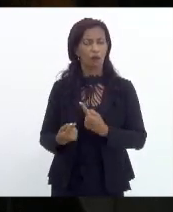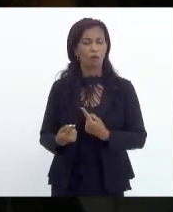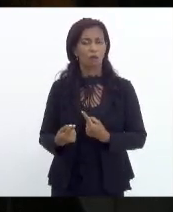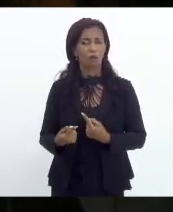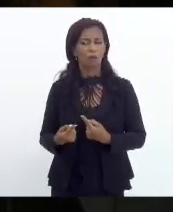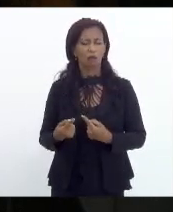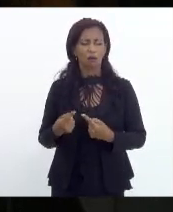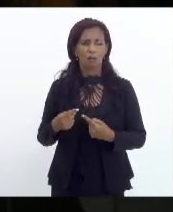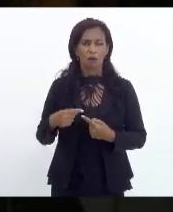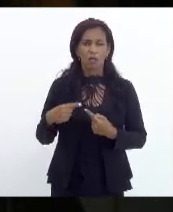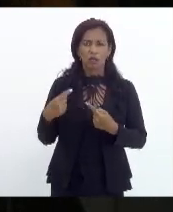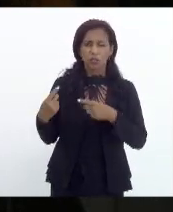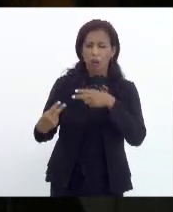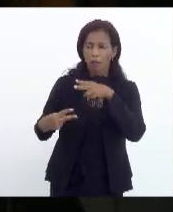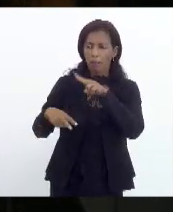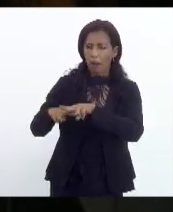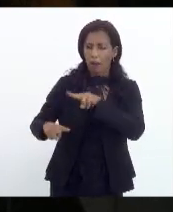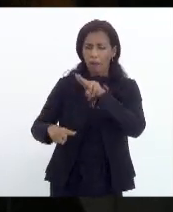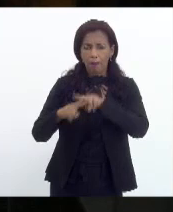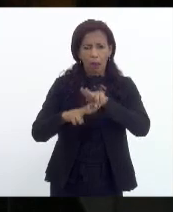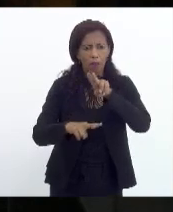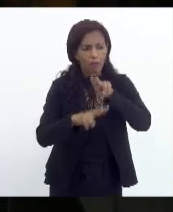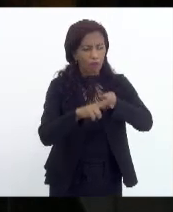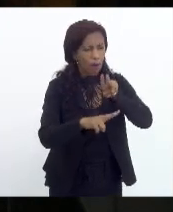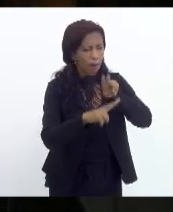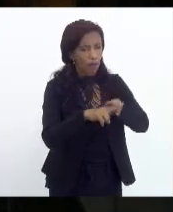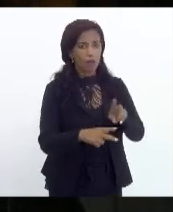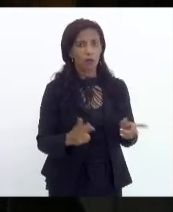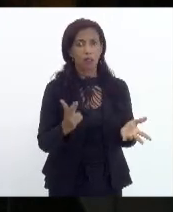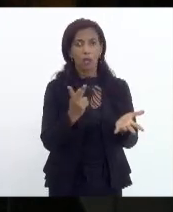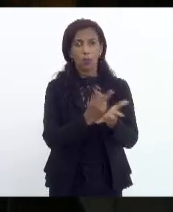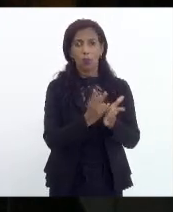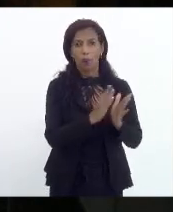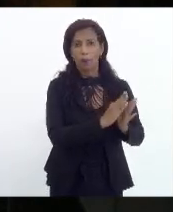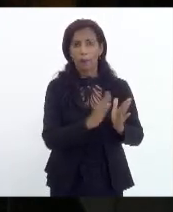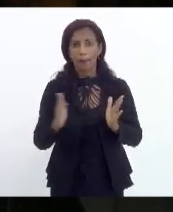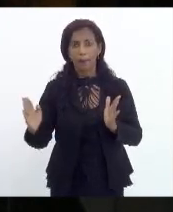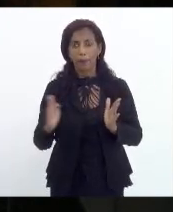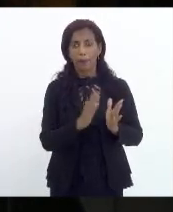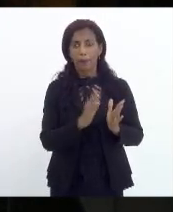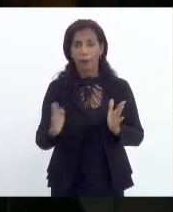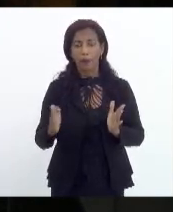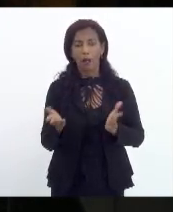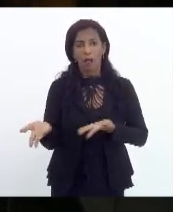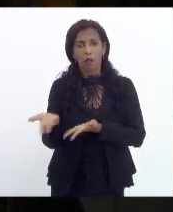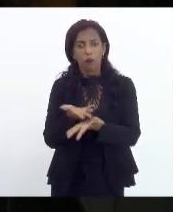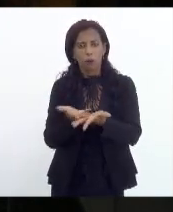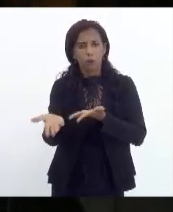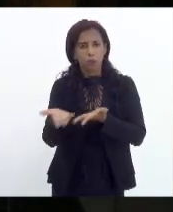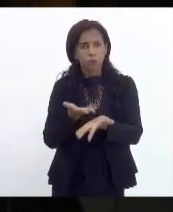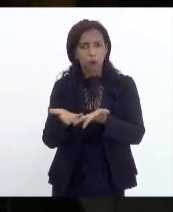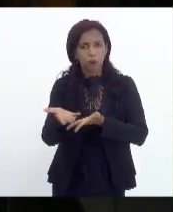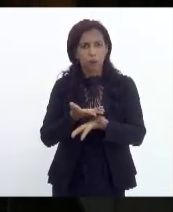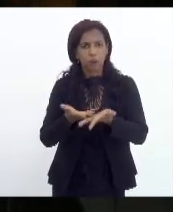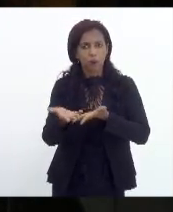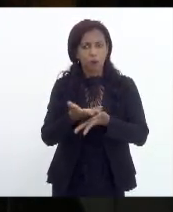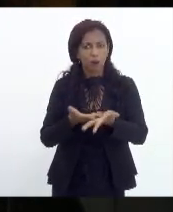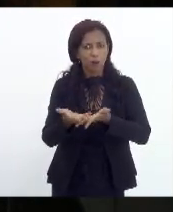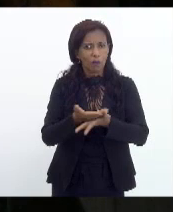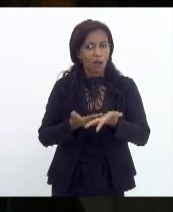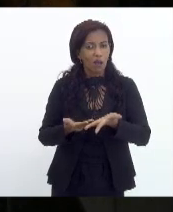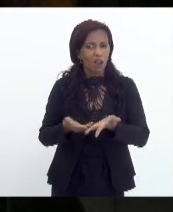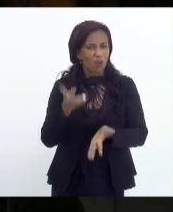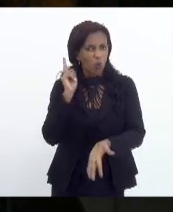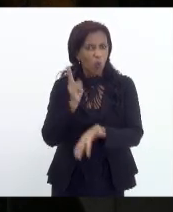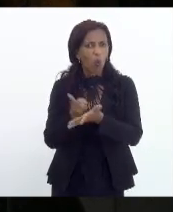de tantas prisões que aconteceram durante a operação lava jato Oi gente